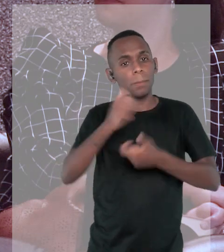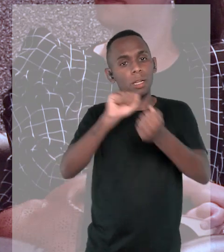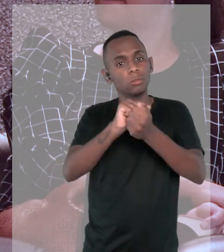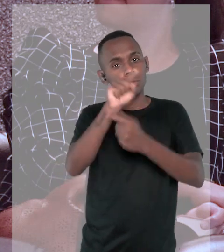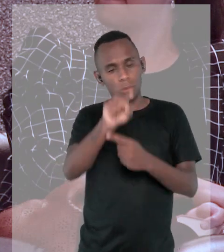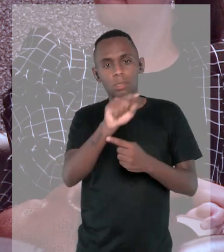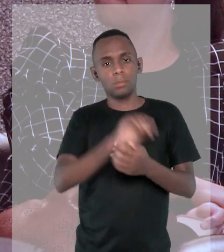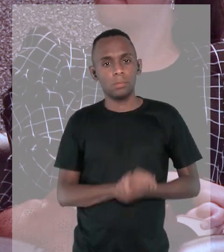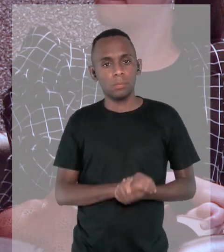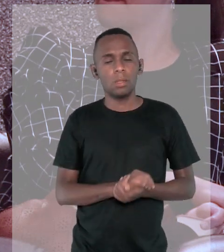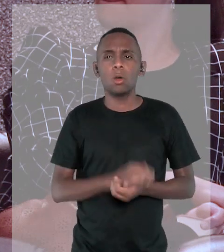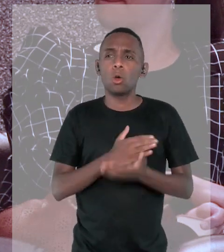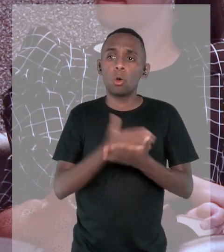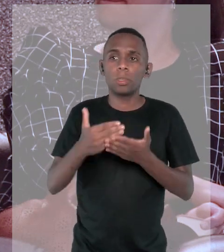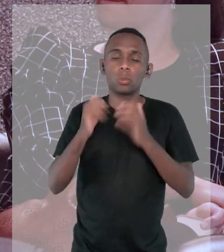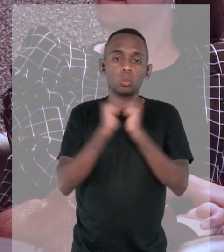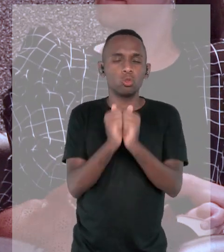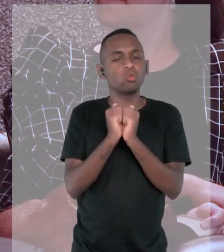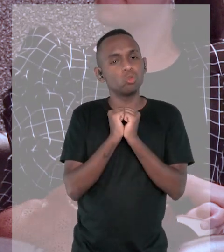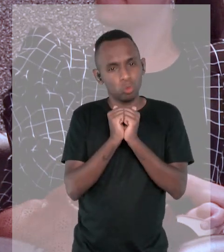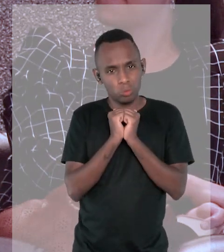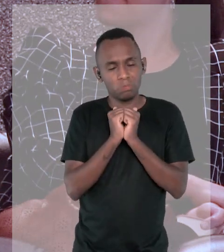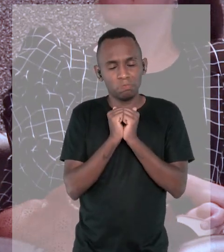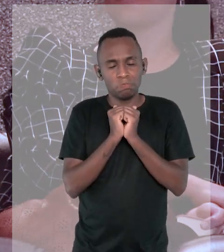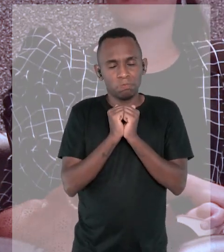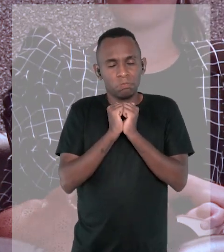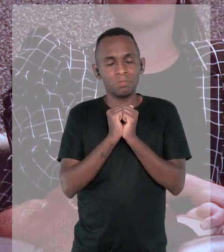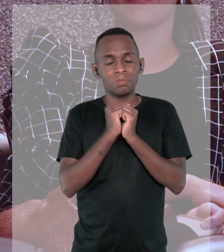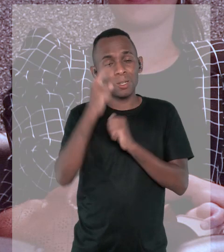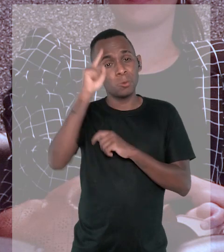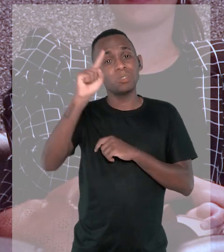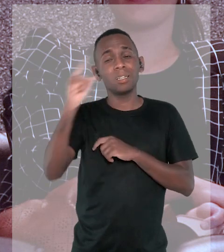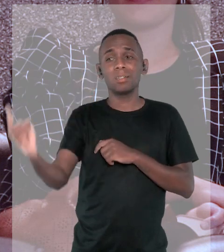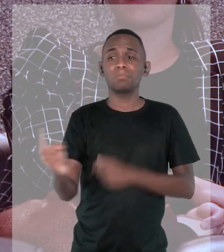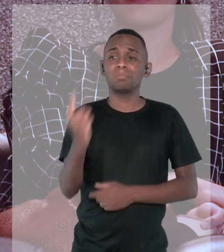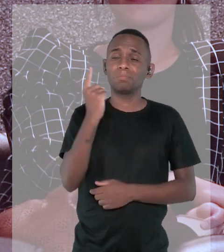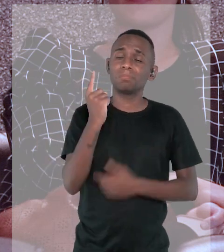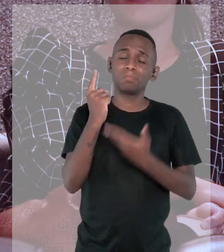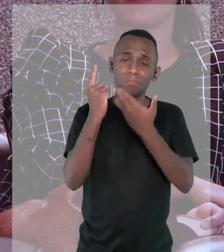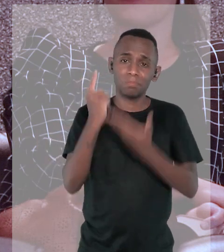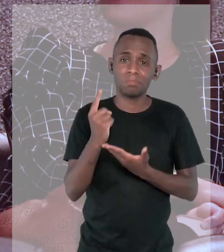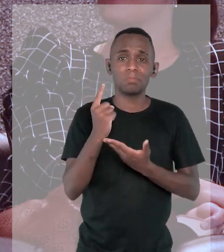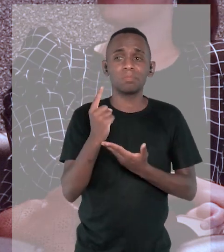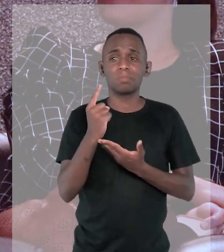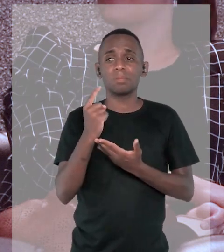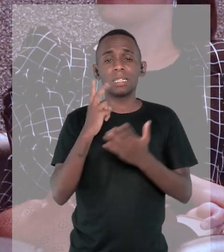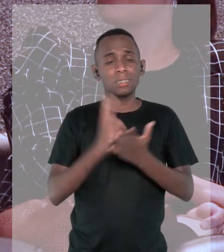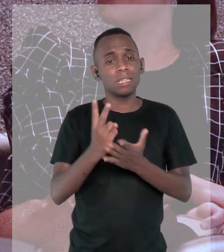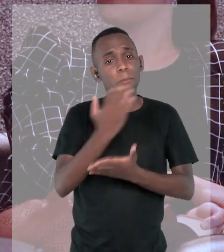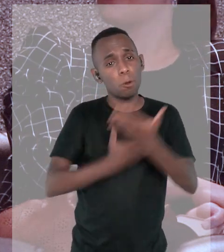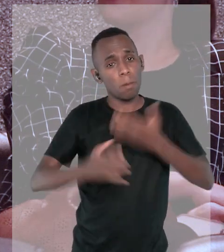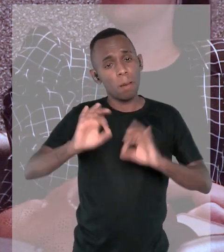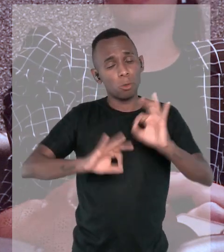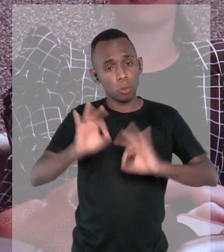ele. Nós começamos juntos, né? E um belo dia ele chegou para mim e falou assim, eu sempre um papo na